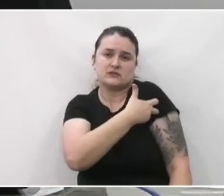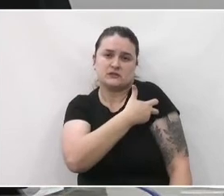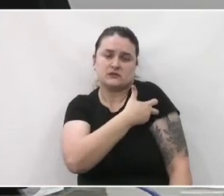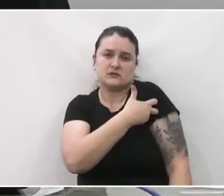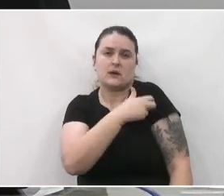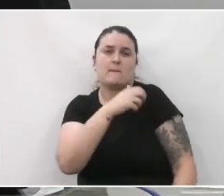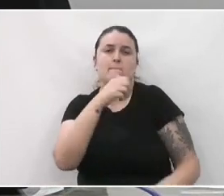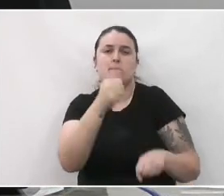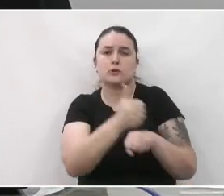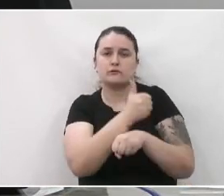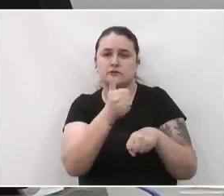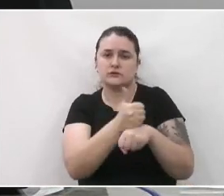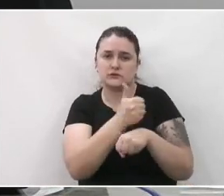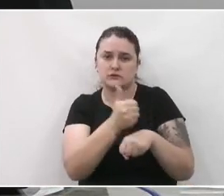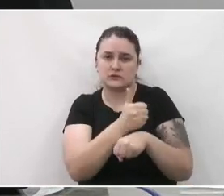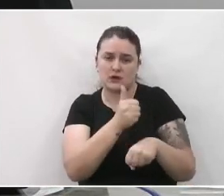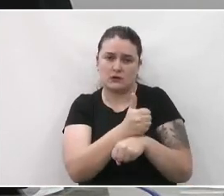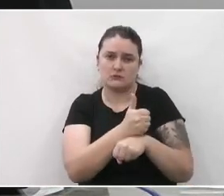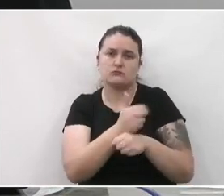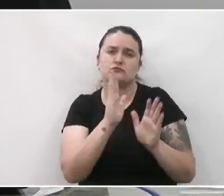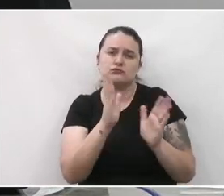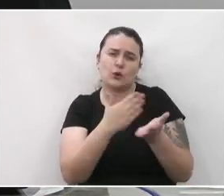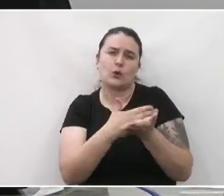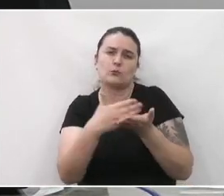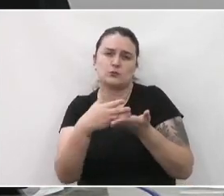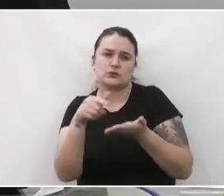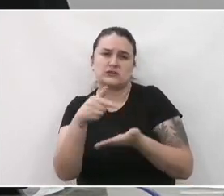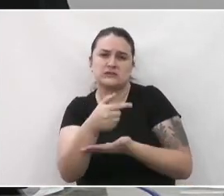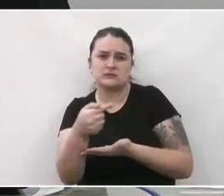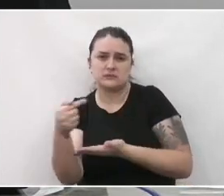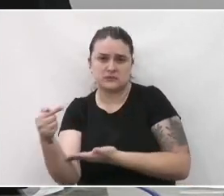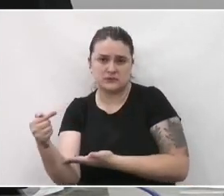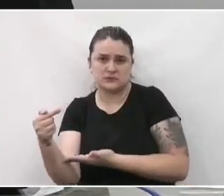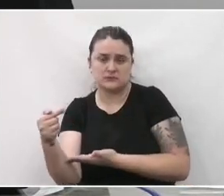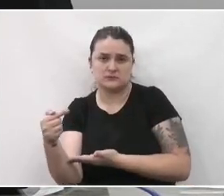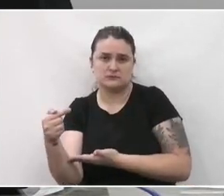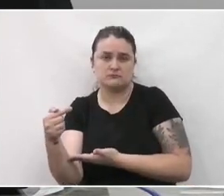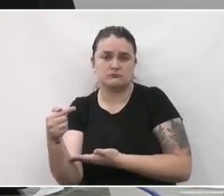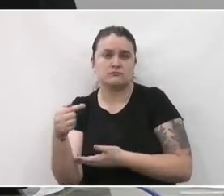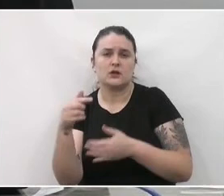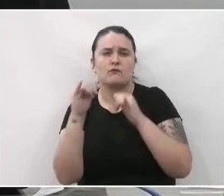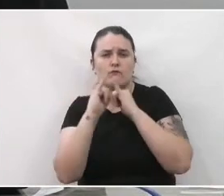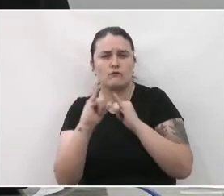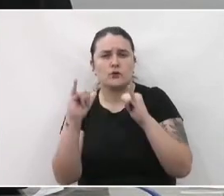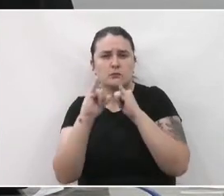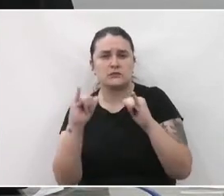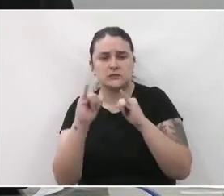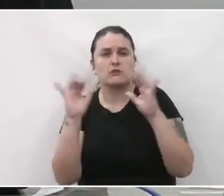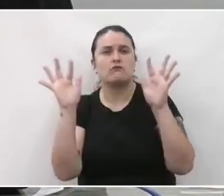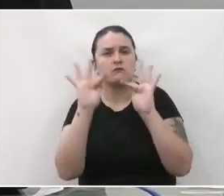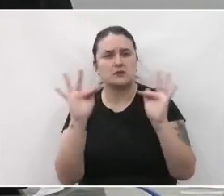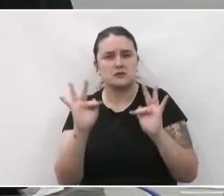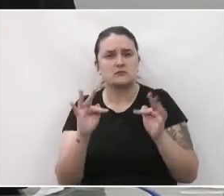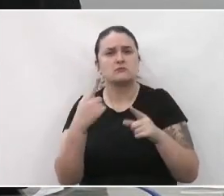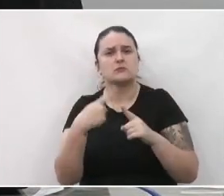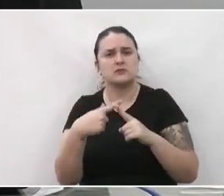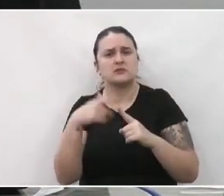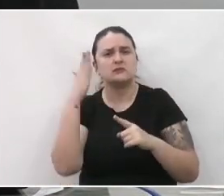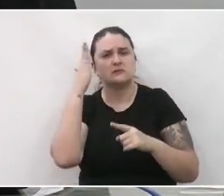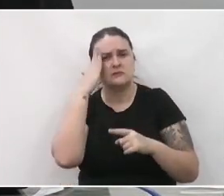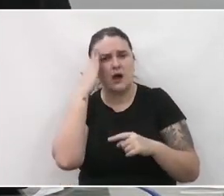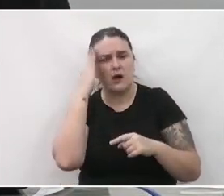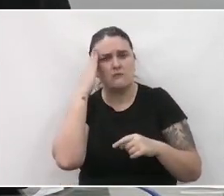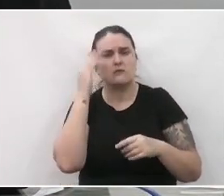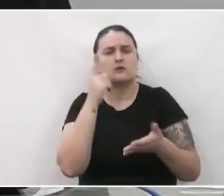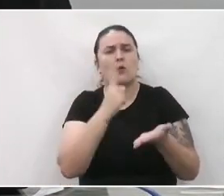desses profissionais já deve iniciar essa semana. É uma notícia que me deixa muito feliz, porque a gente sabe a dedicação e